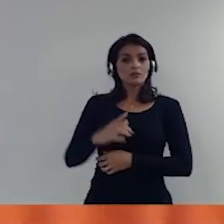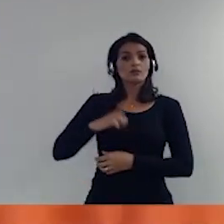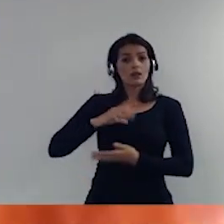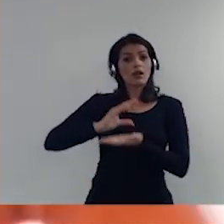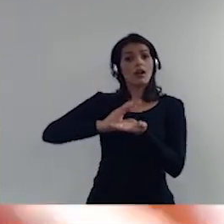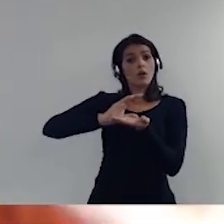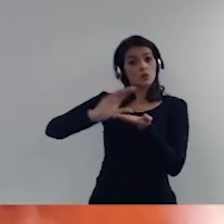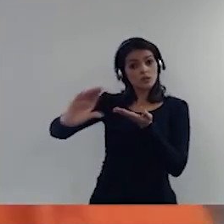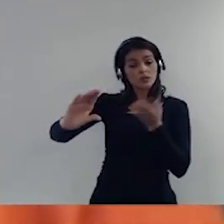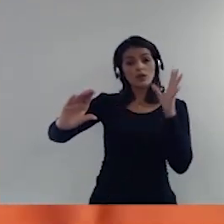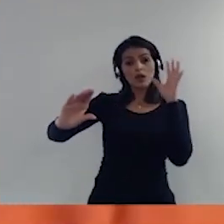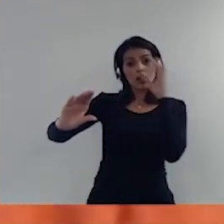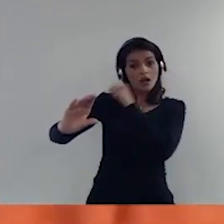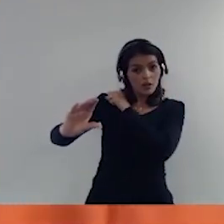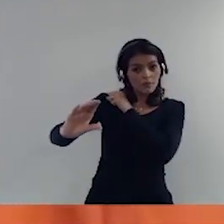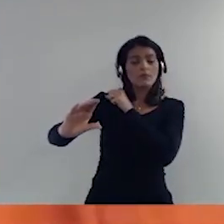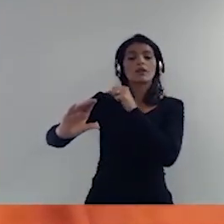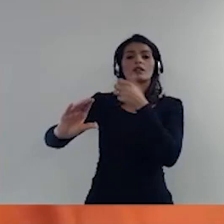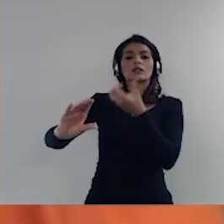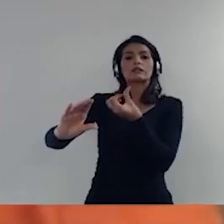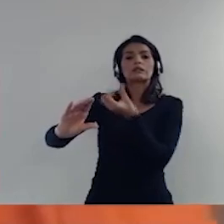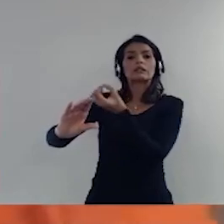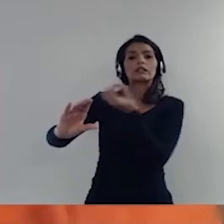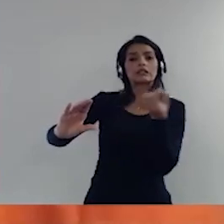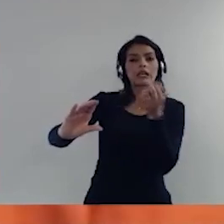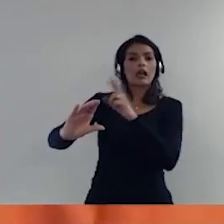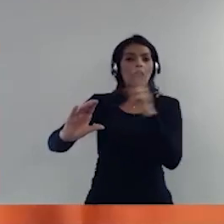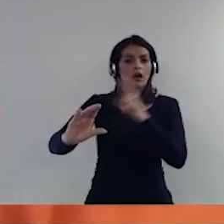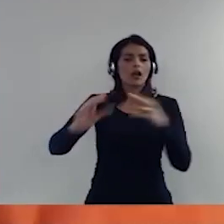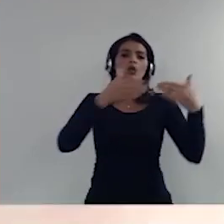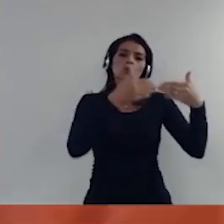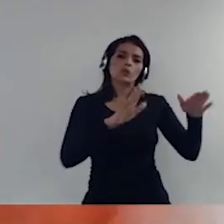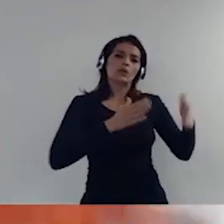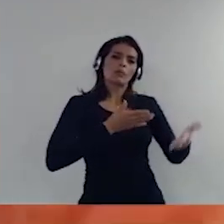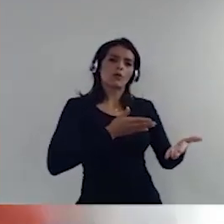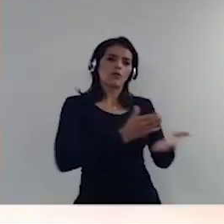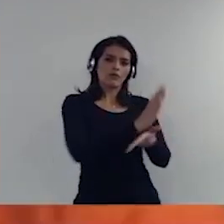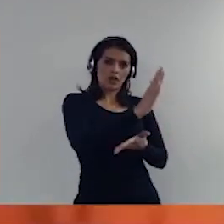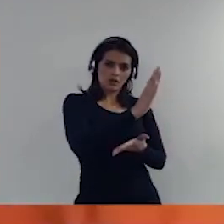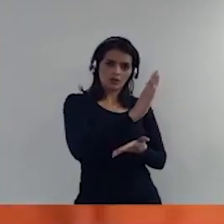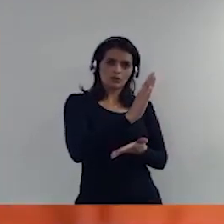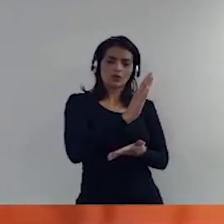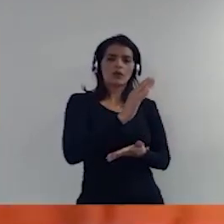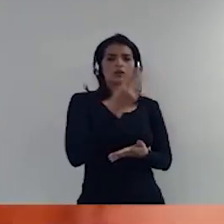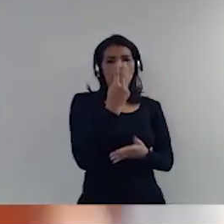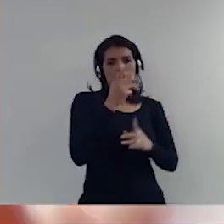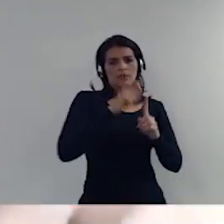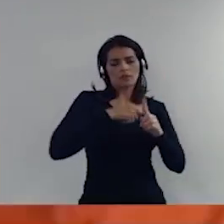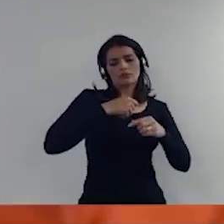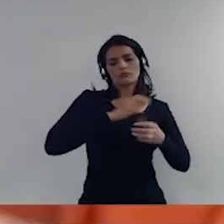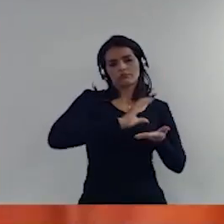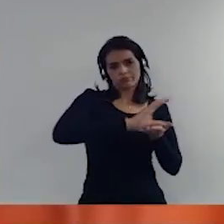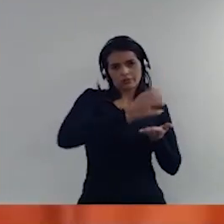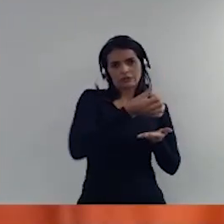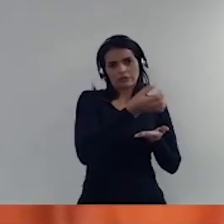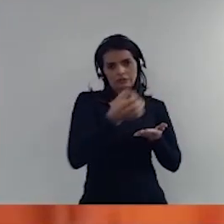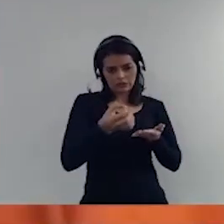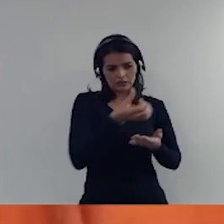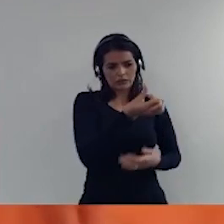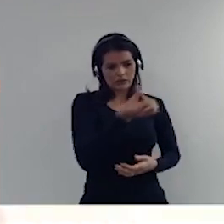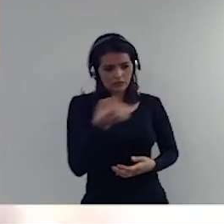auxílio emergencial de R$600, que foi, no início, aprovado por 3 meses, e,